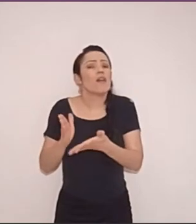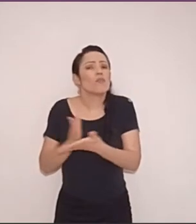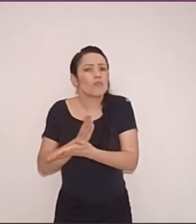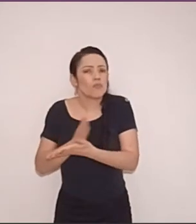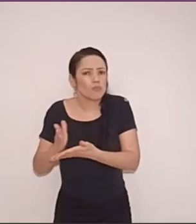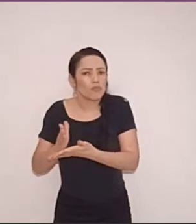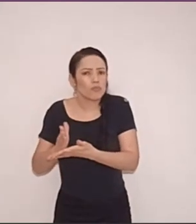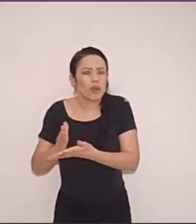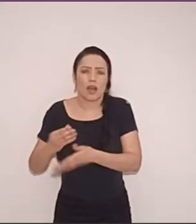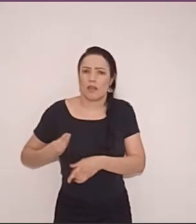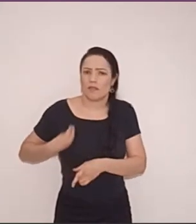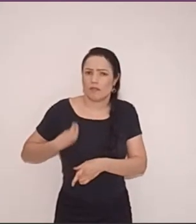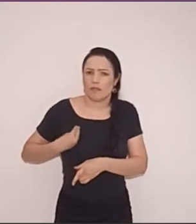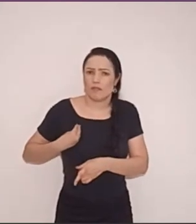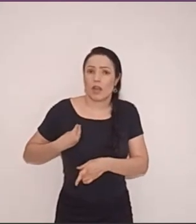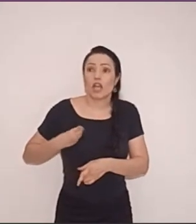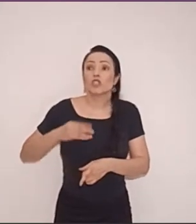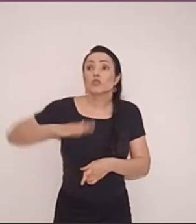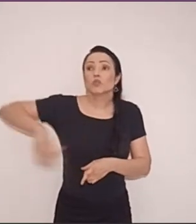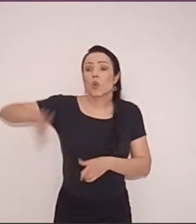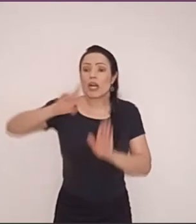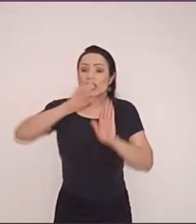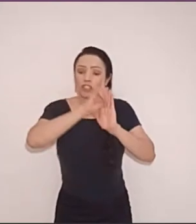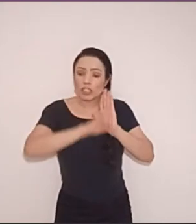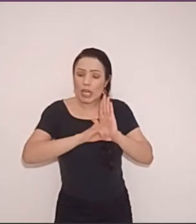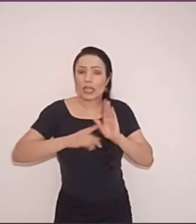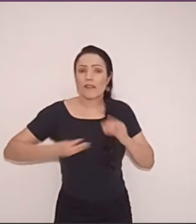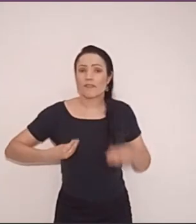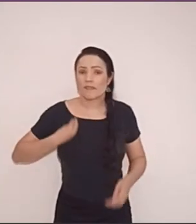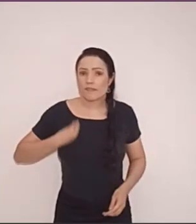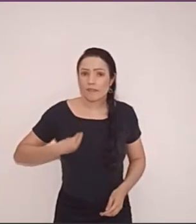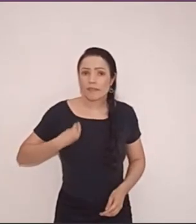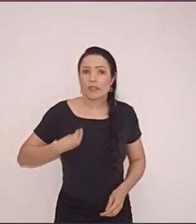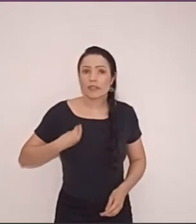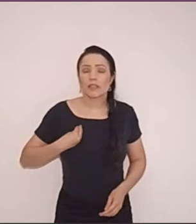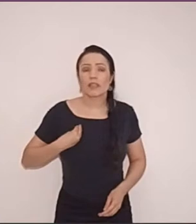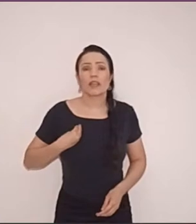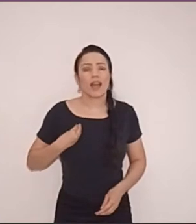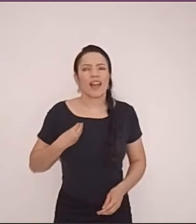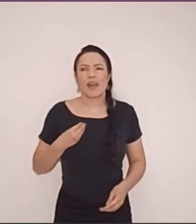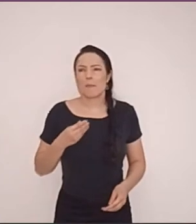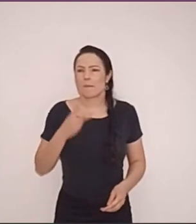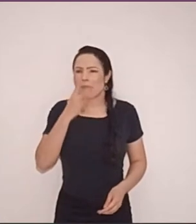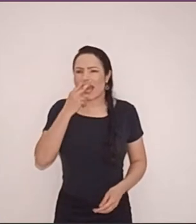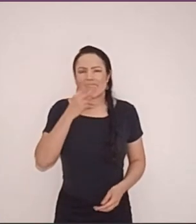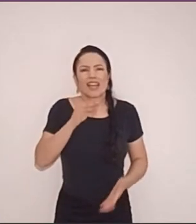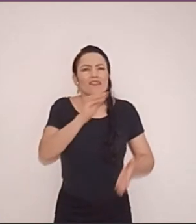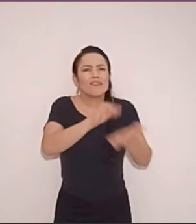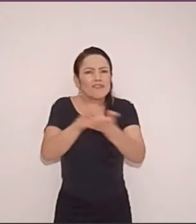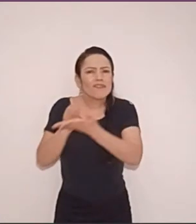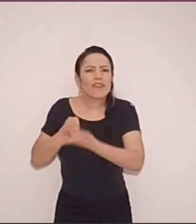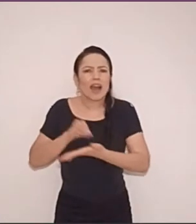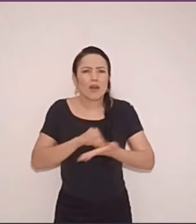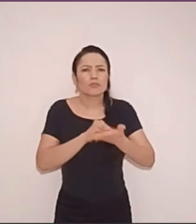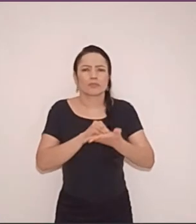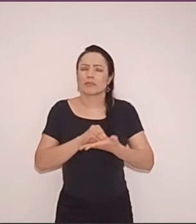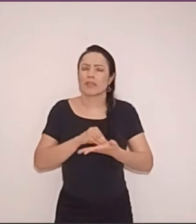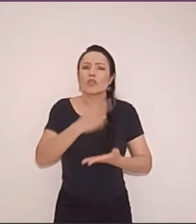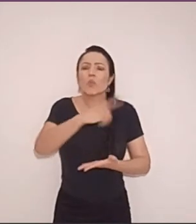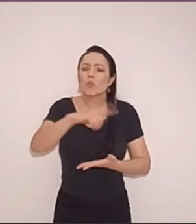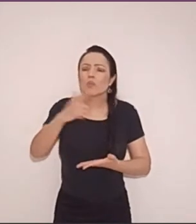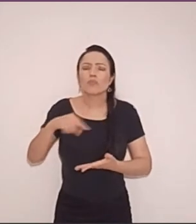sobreviver o que todos têm direito à Vida desculpa né da escassez e não tem espaço para tudo